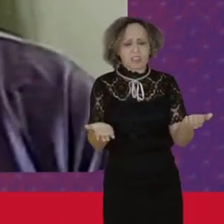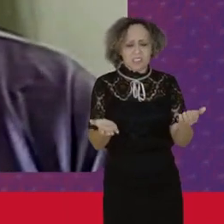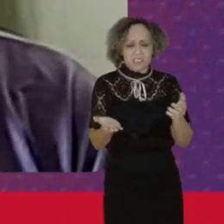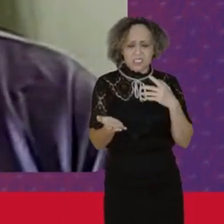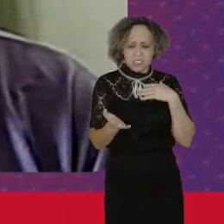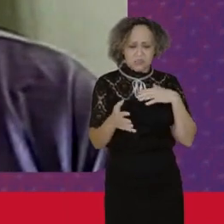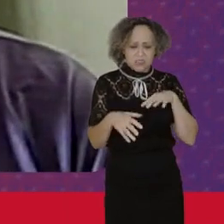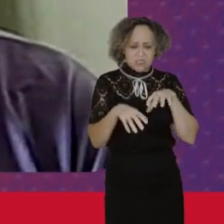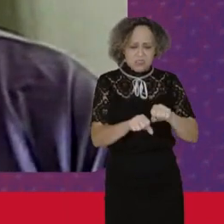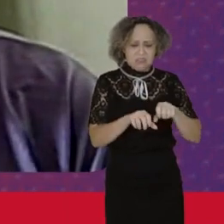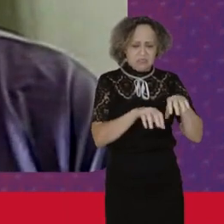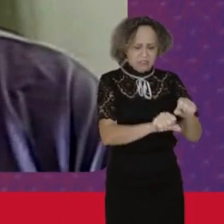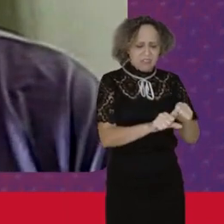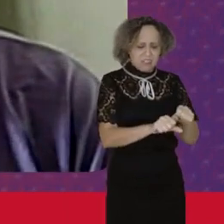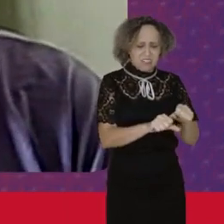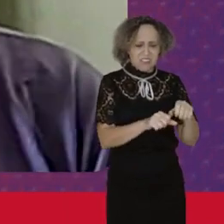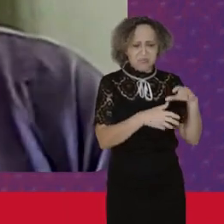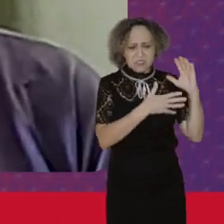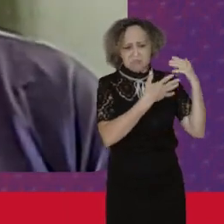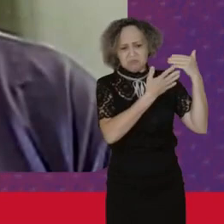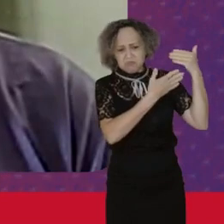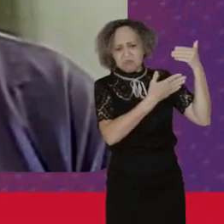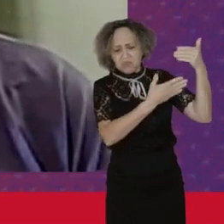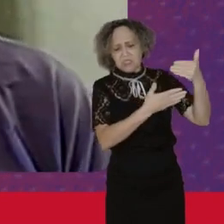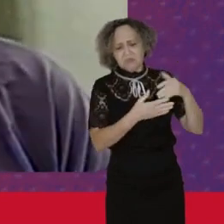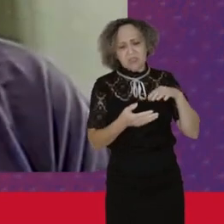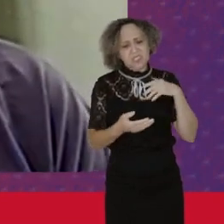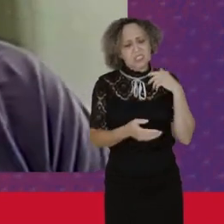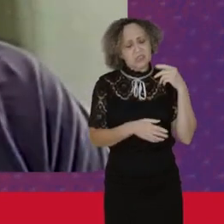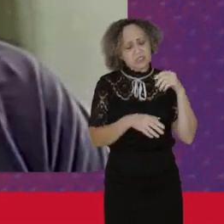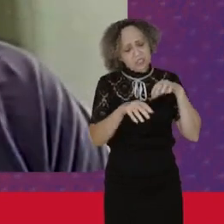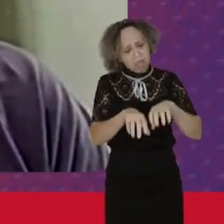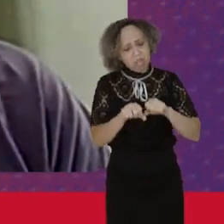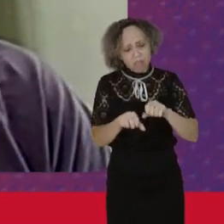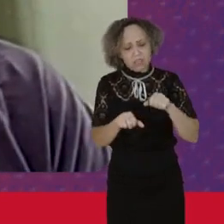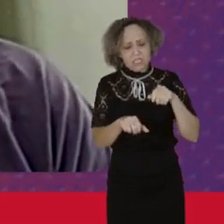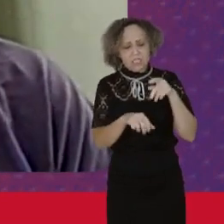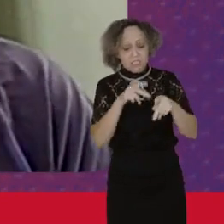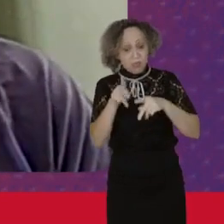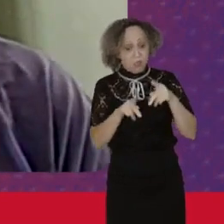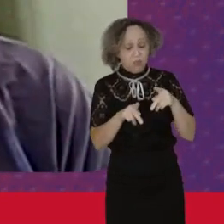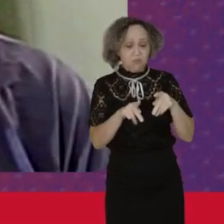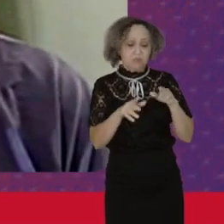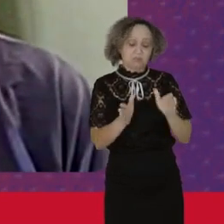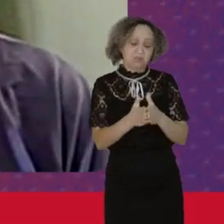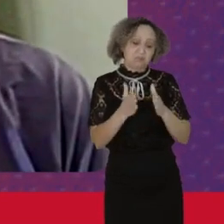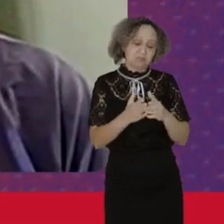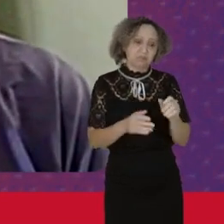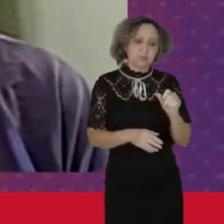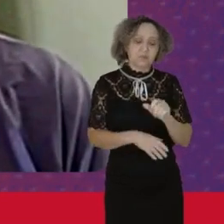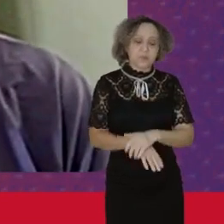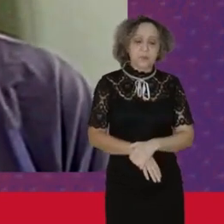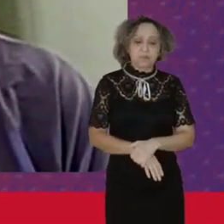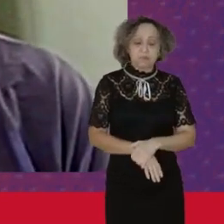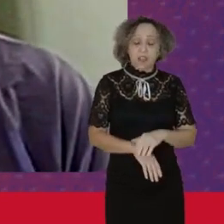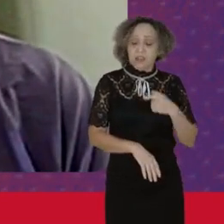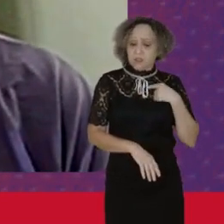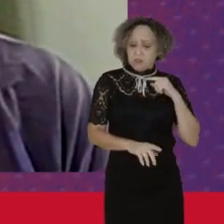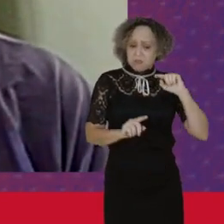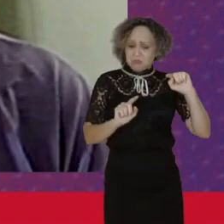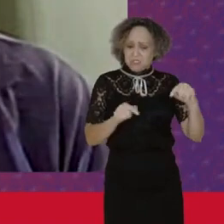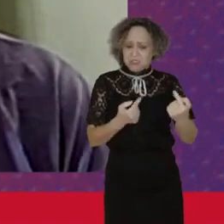sobre essas populações no nosso país, né. Mas eu acho que os grandes desafios postos para nós mulheres,